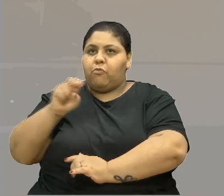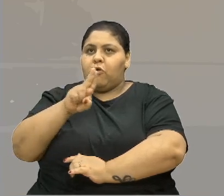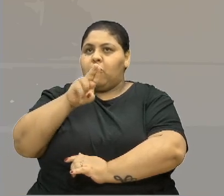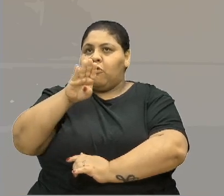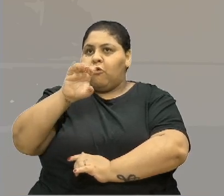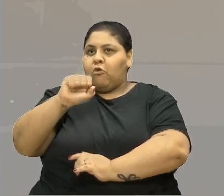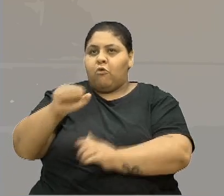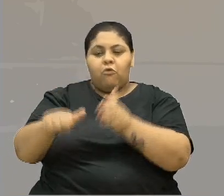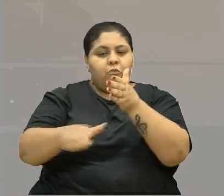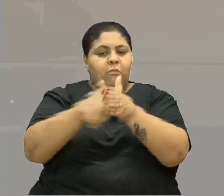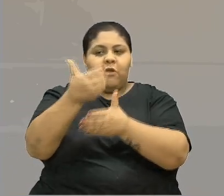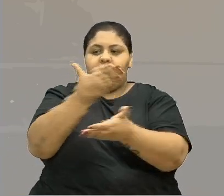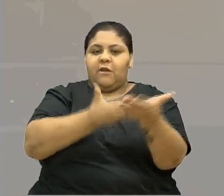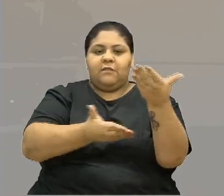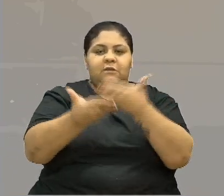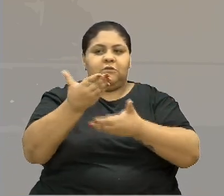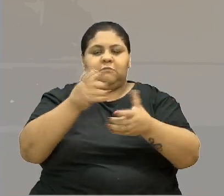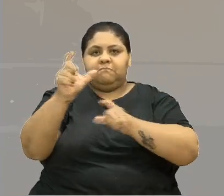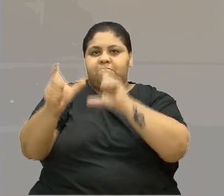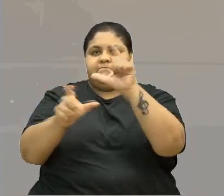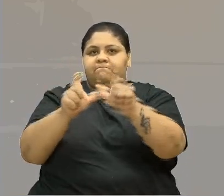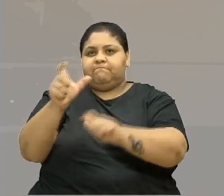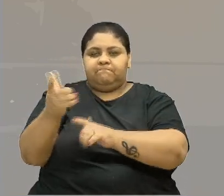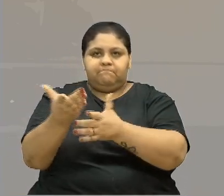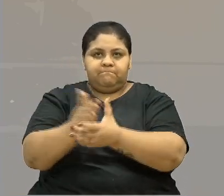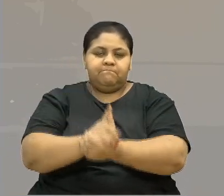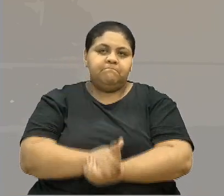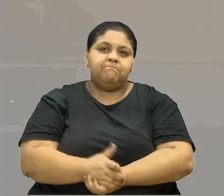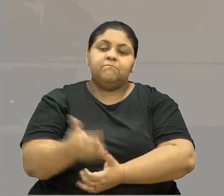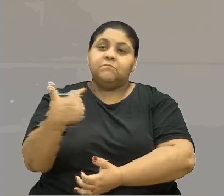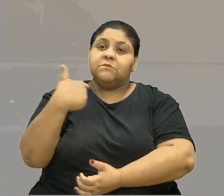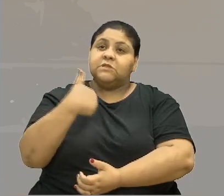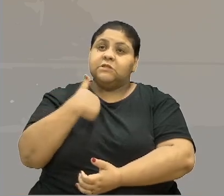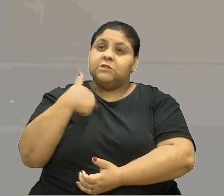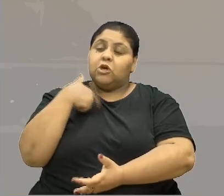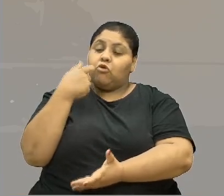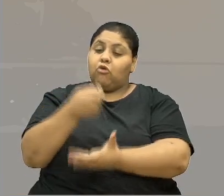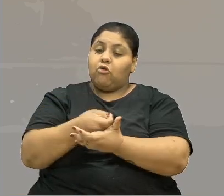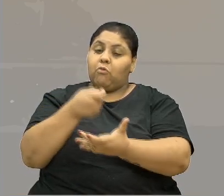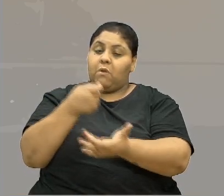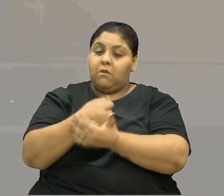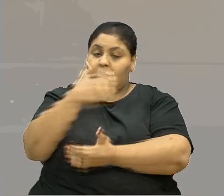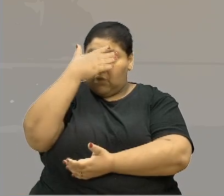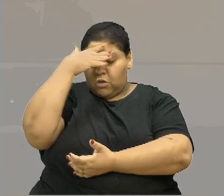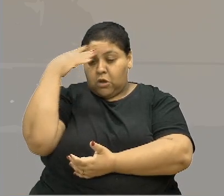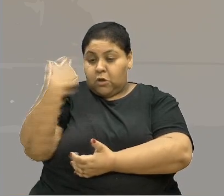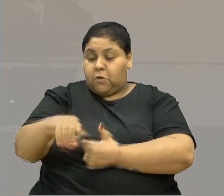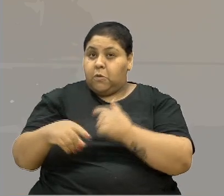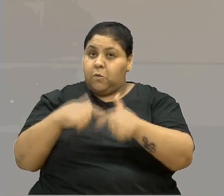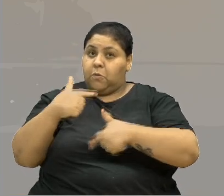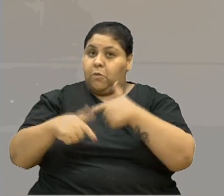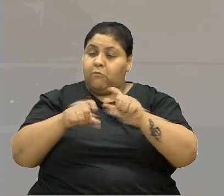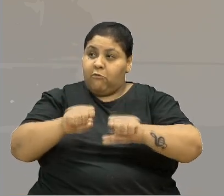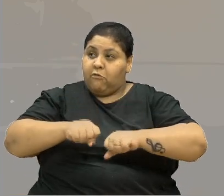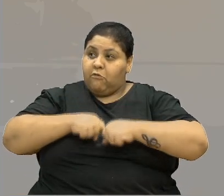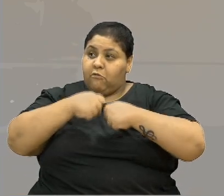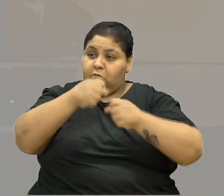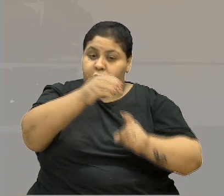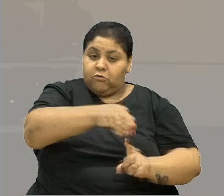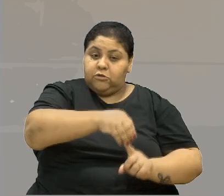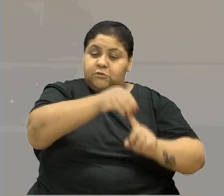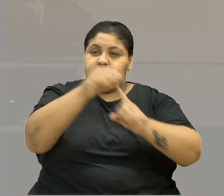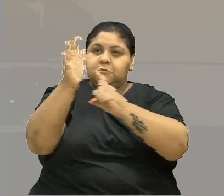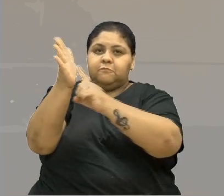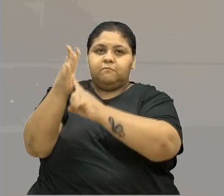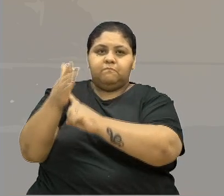melhor atendimento para as pessoas. E eu tive uma luta incansável, defendi as principais